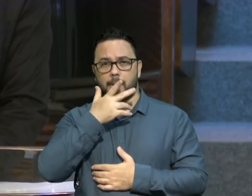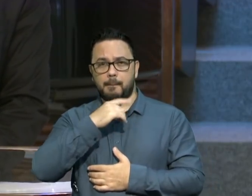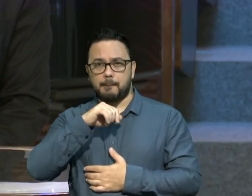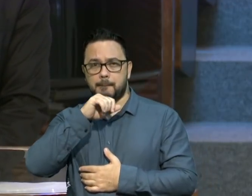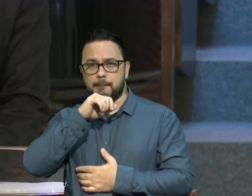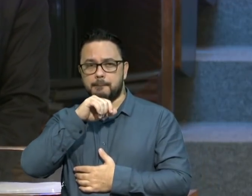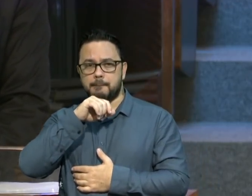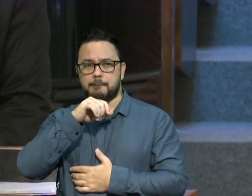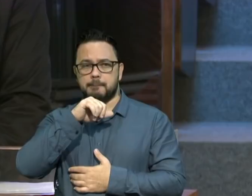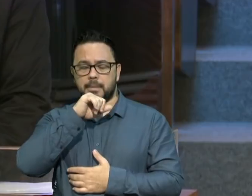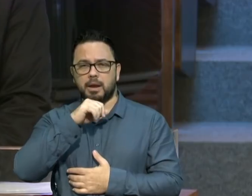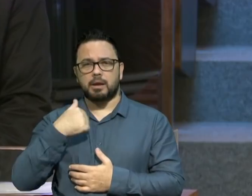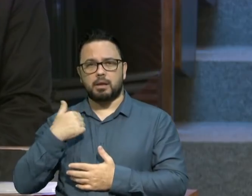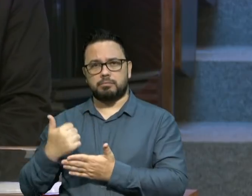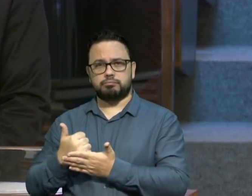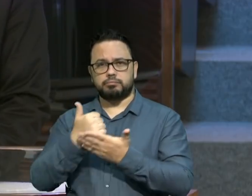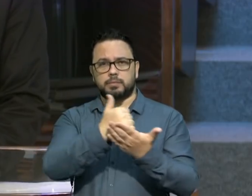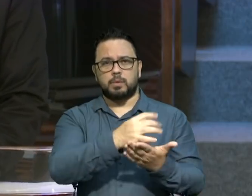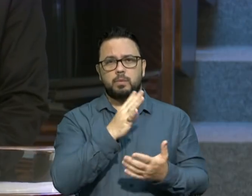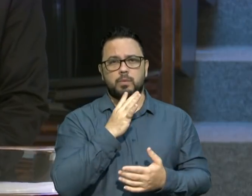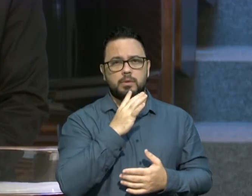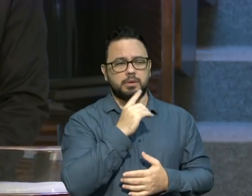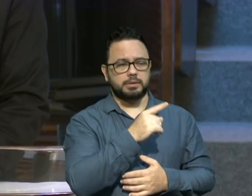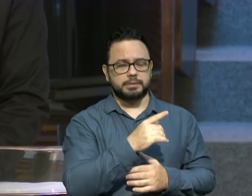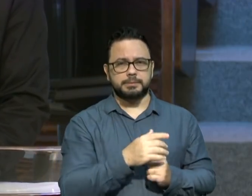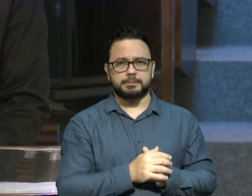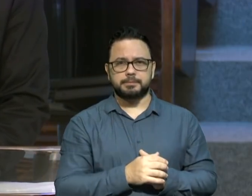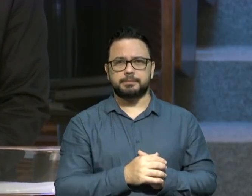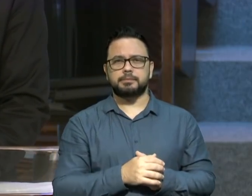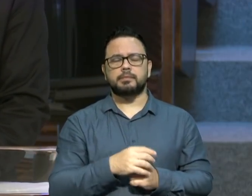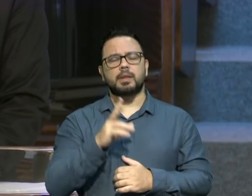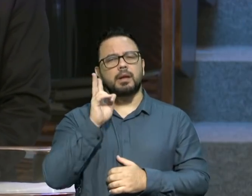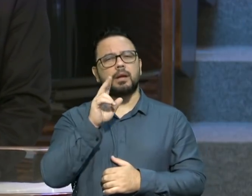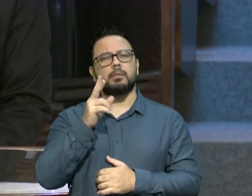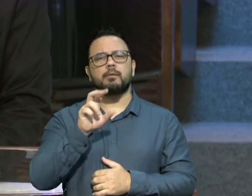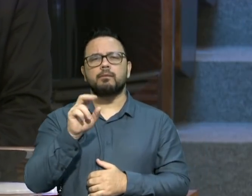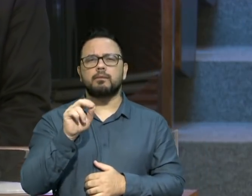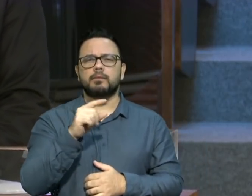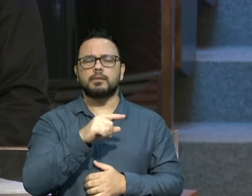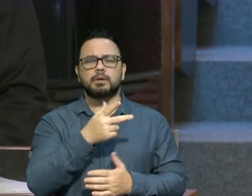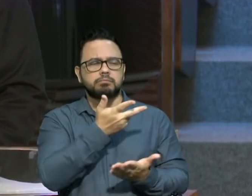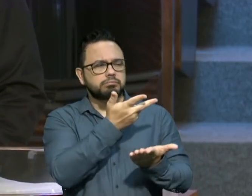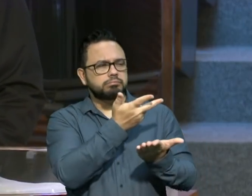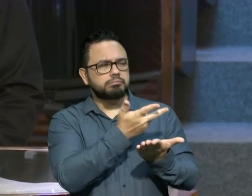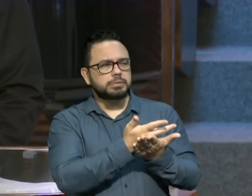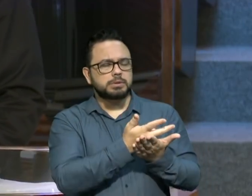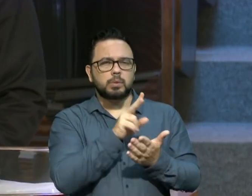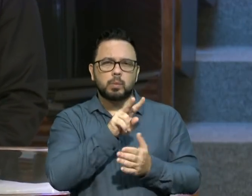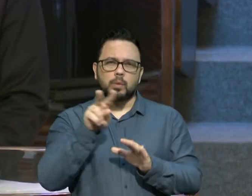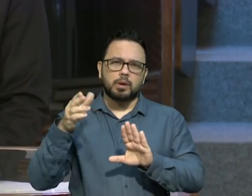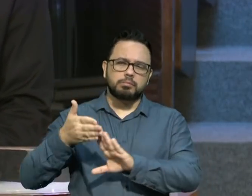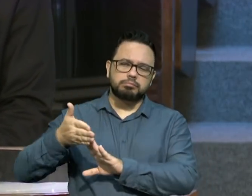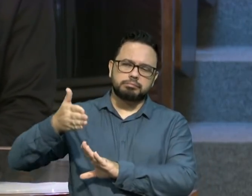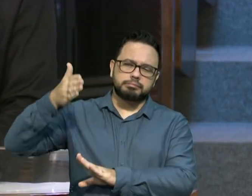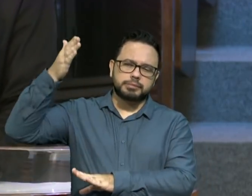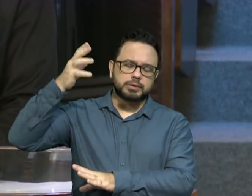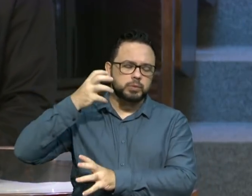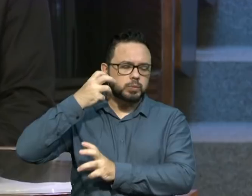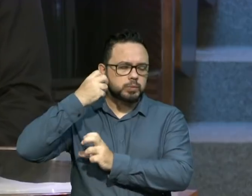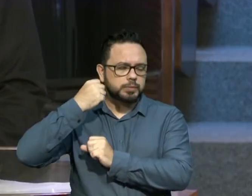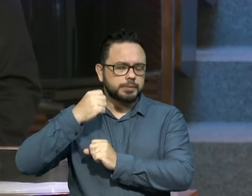antes é a minha imagem a minha vozinha deitada numa cama virada para a parede dormindo